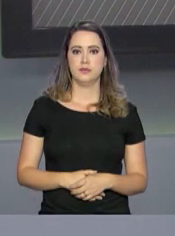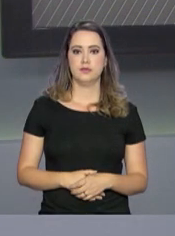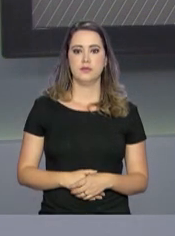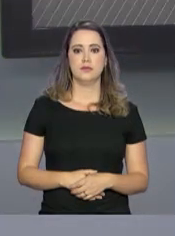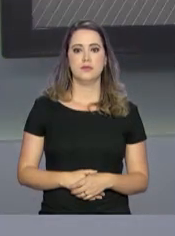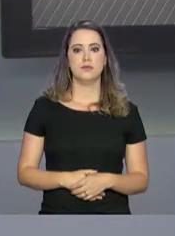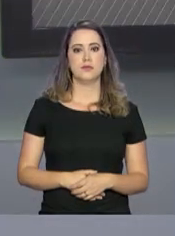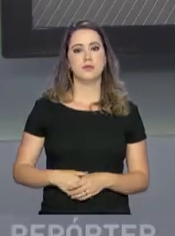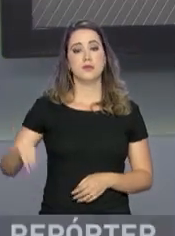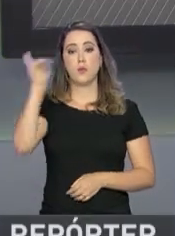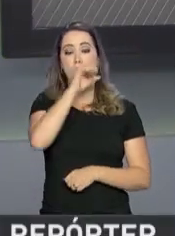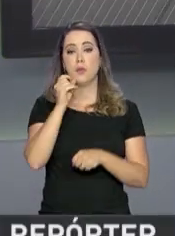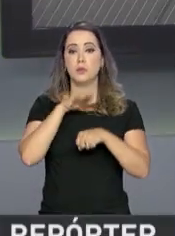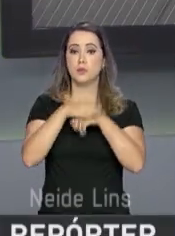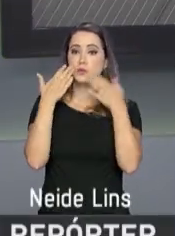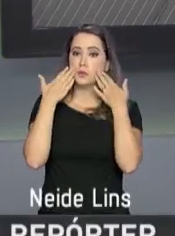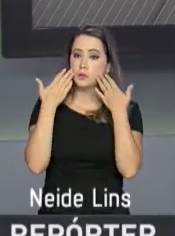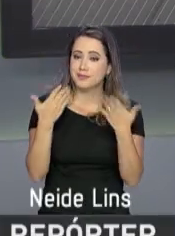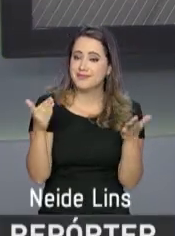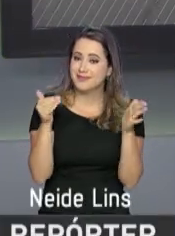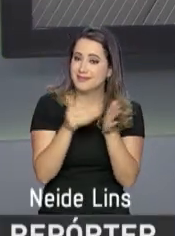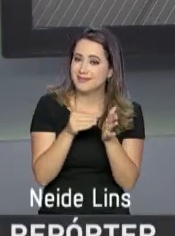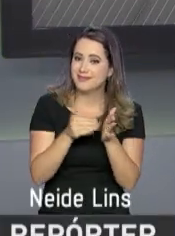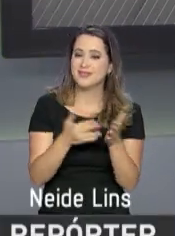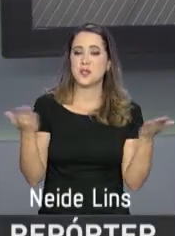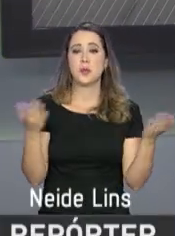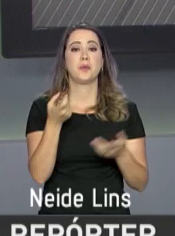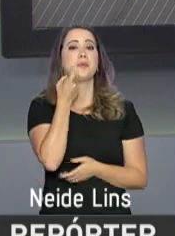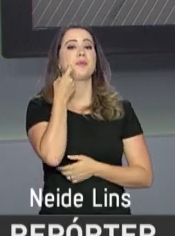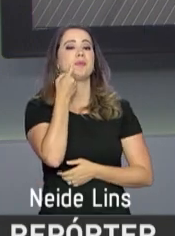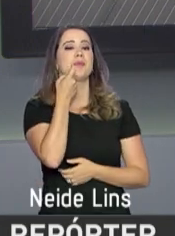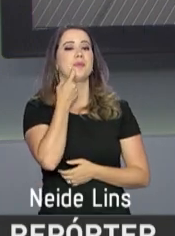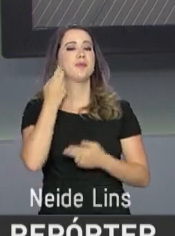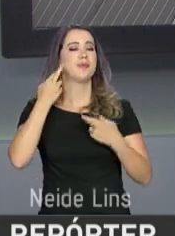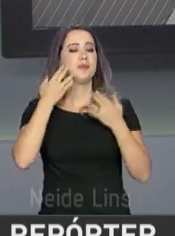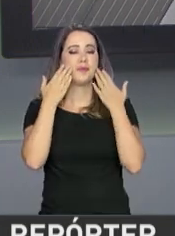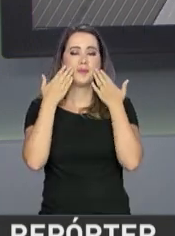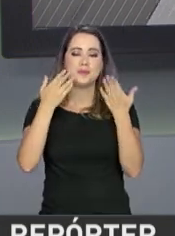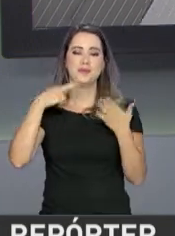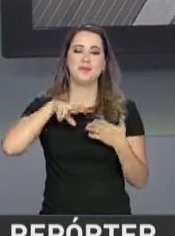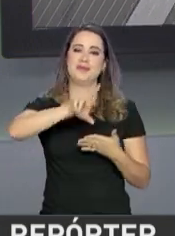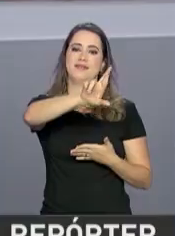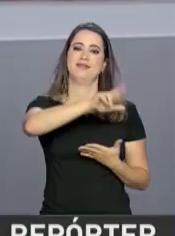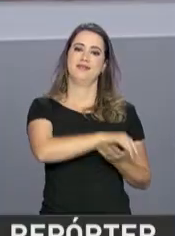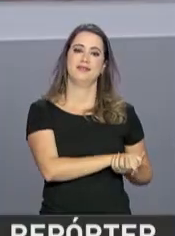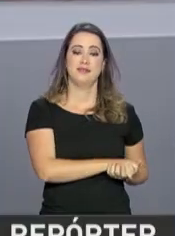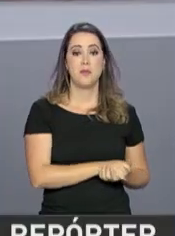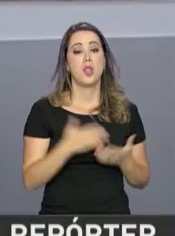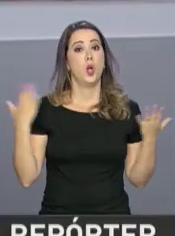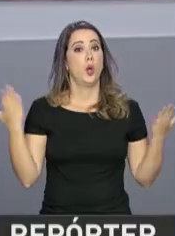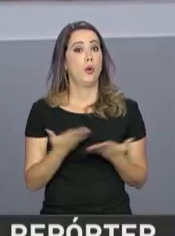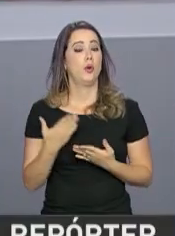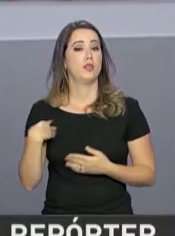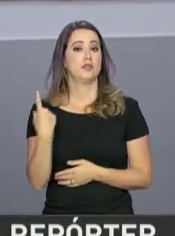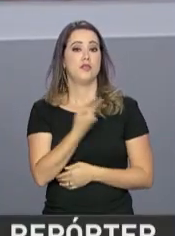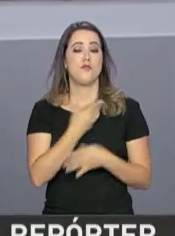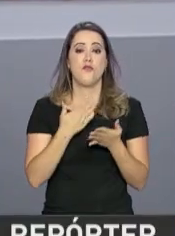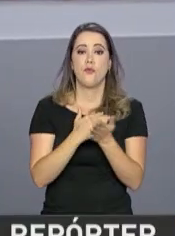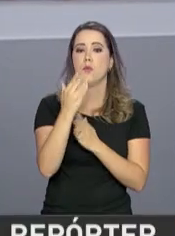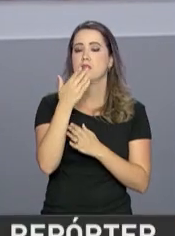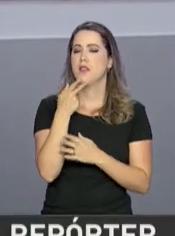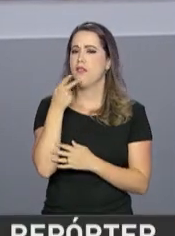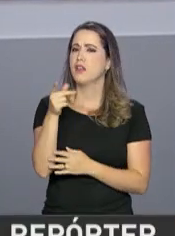olá boa noite no ar a última edição desta sexta-feira do repórter nbr ea gente começa falando de saúde